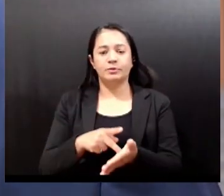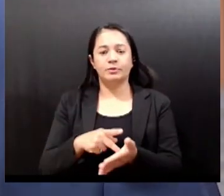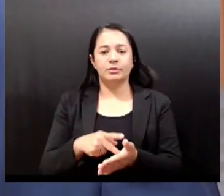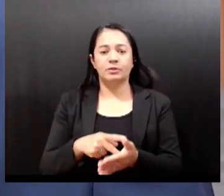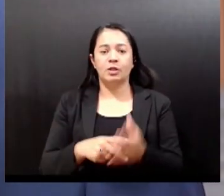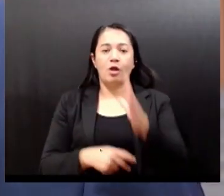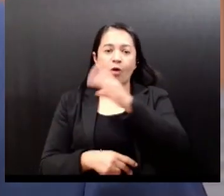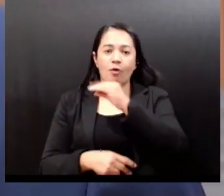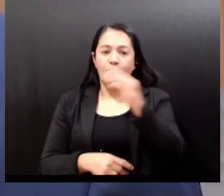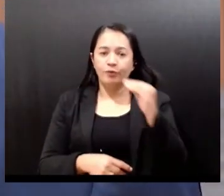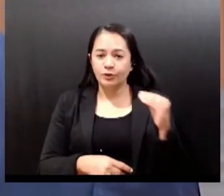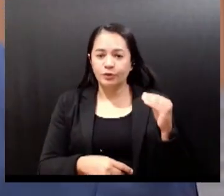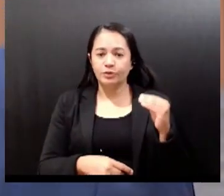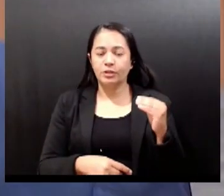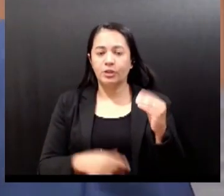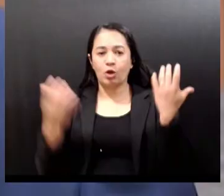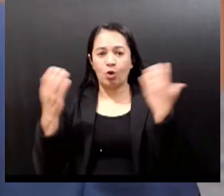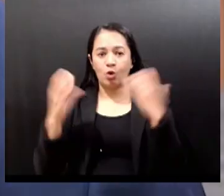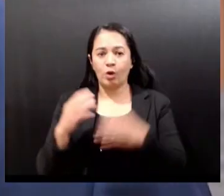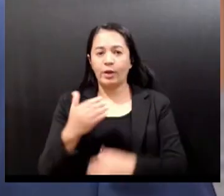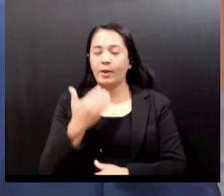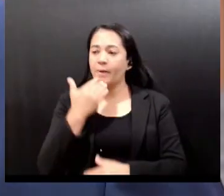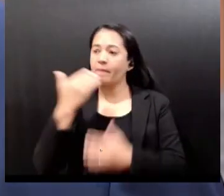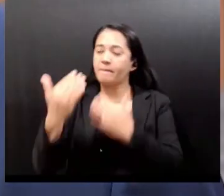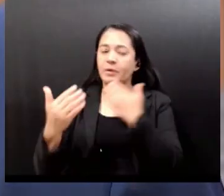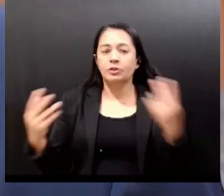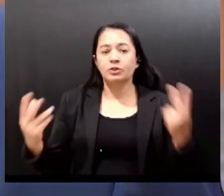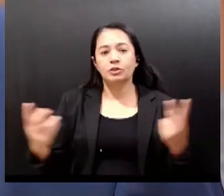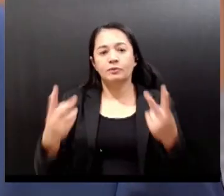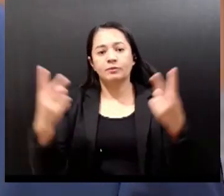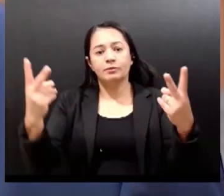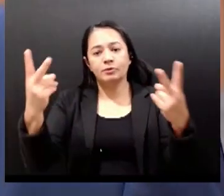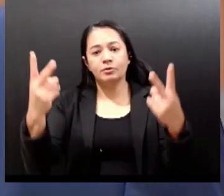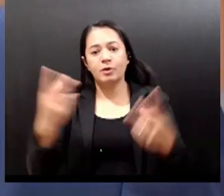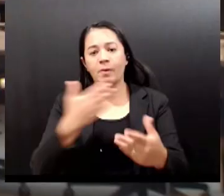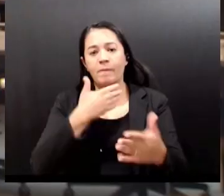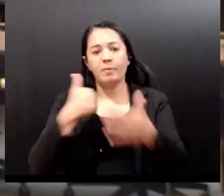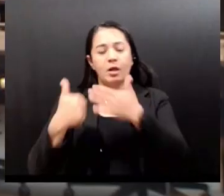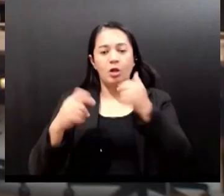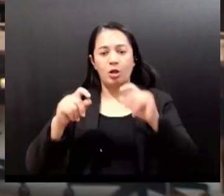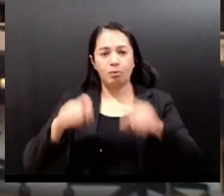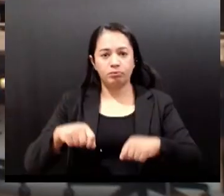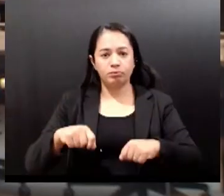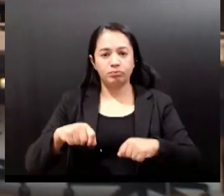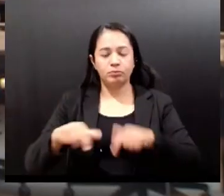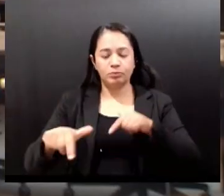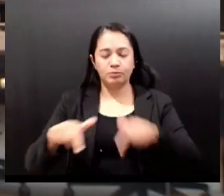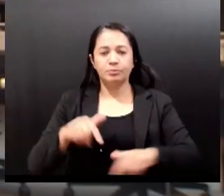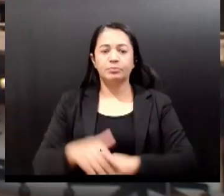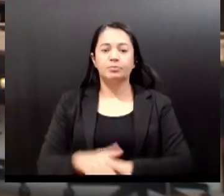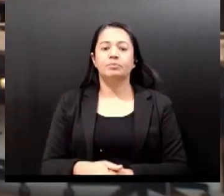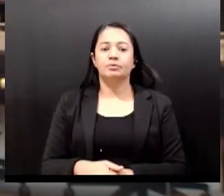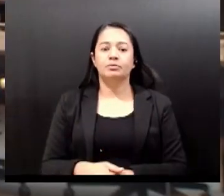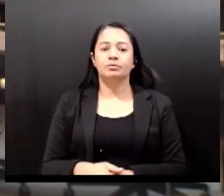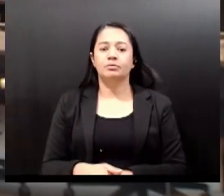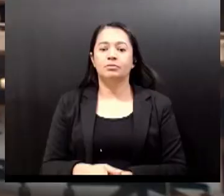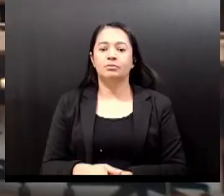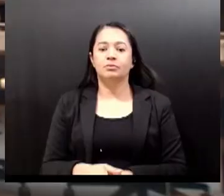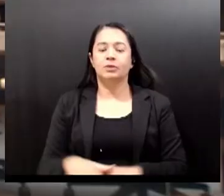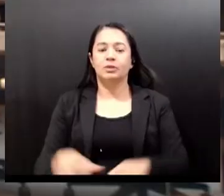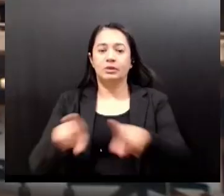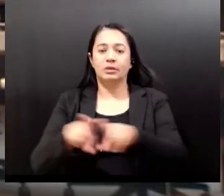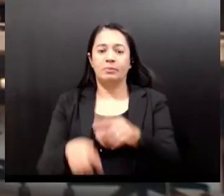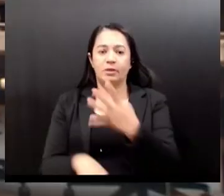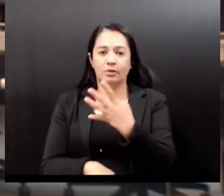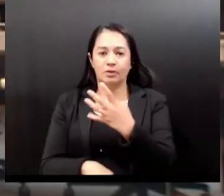que reivindicam valorização, que reivindicam melhores condições de trabalho. Ainda na 48ª reunião